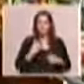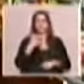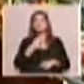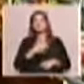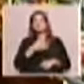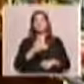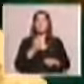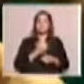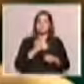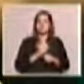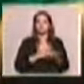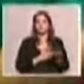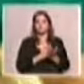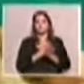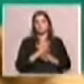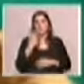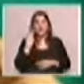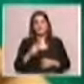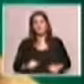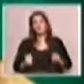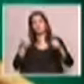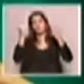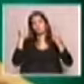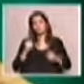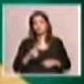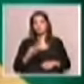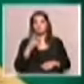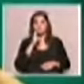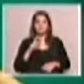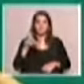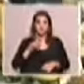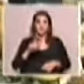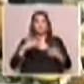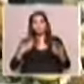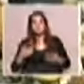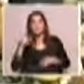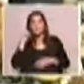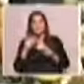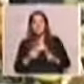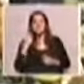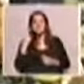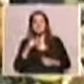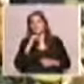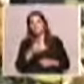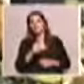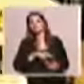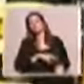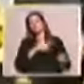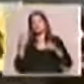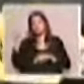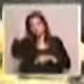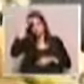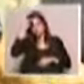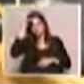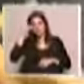seguir carreira. Na vida estressante da capital, perdeu qualidade de vida e foi por ela que regressou às origens. Na